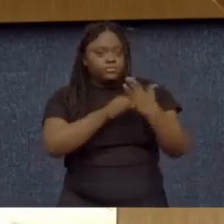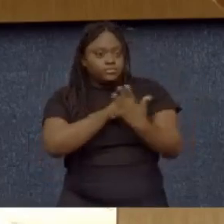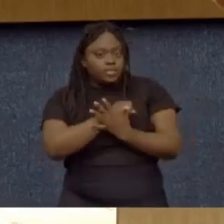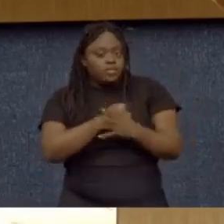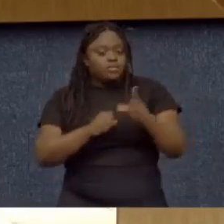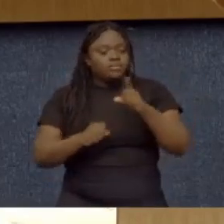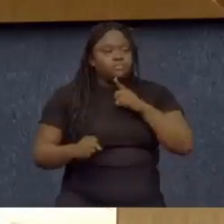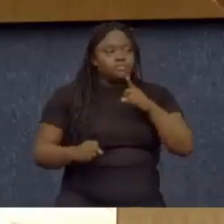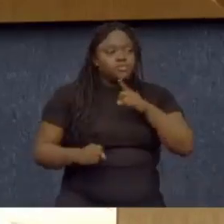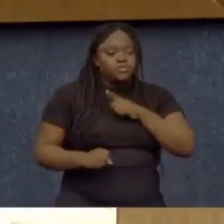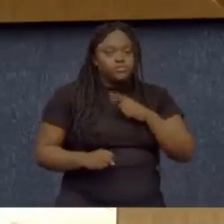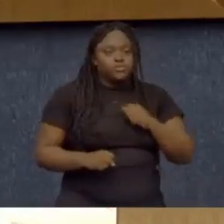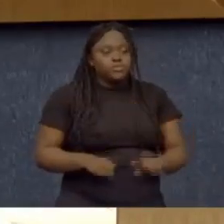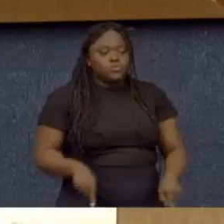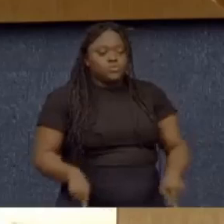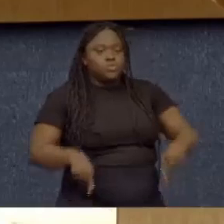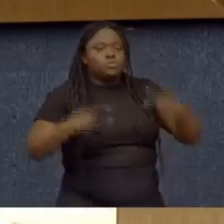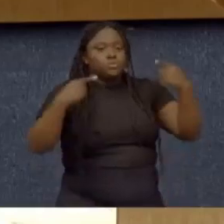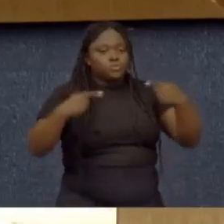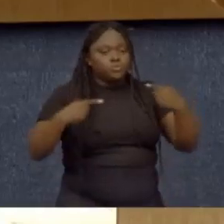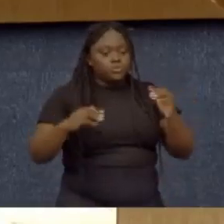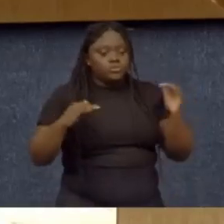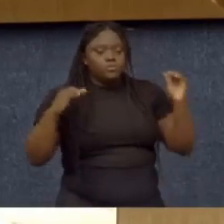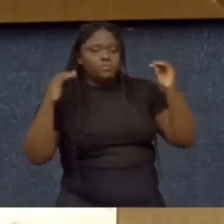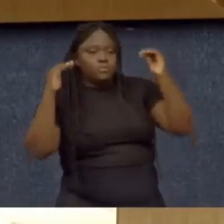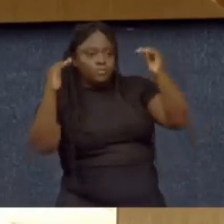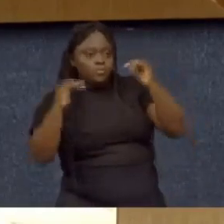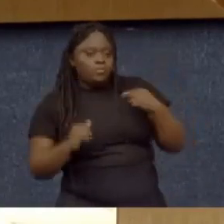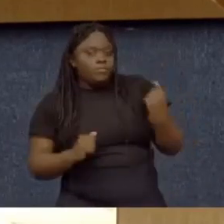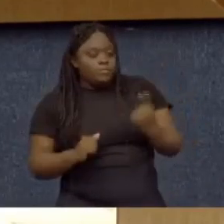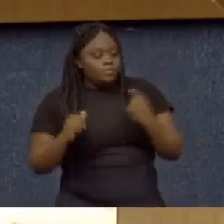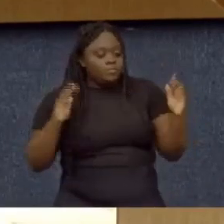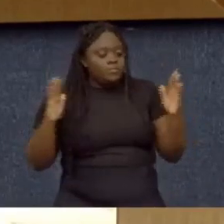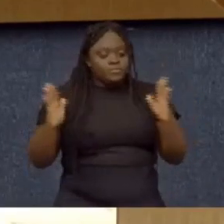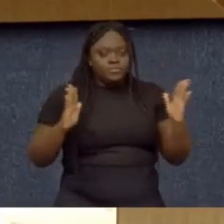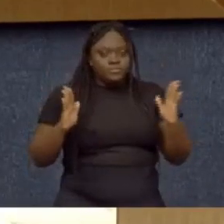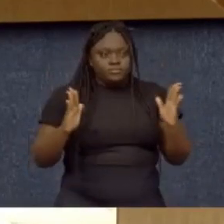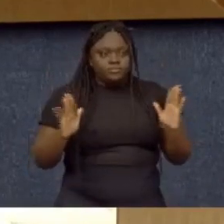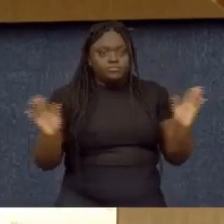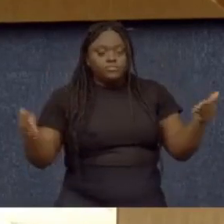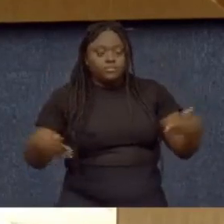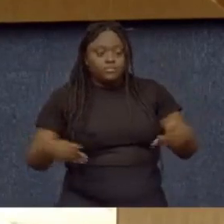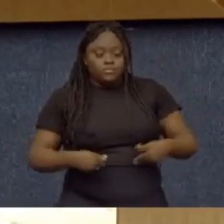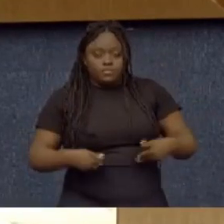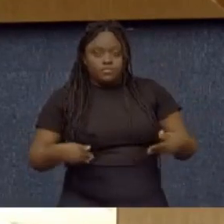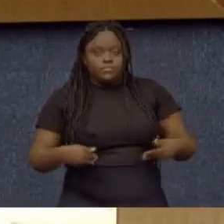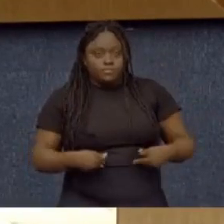enfrentamos um dos maiores desafios de nossa era, a fome.